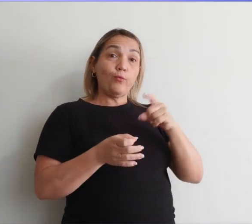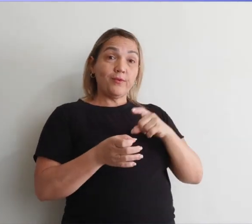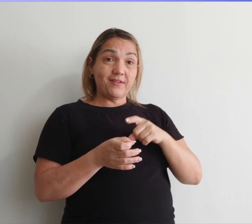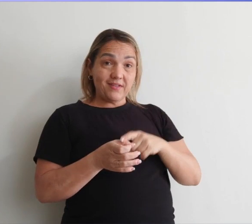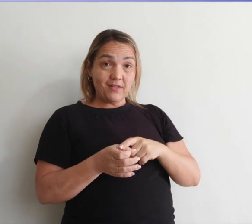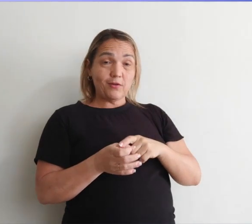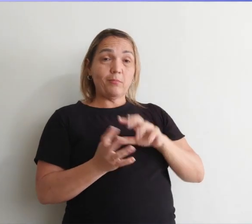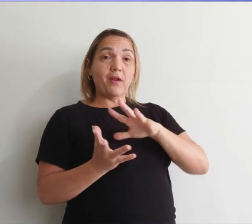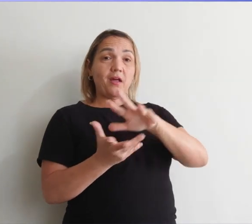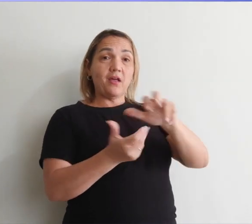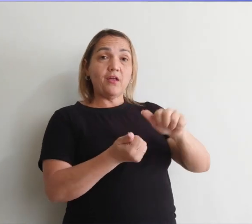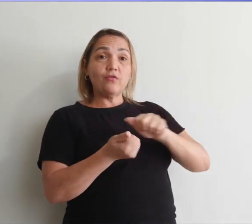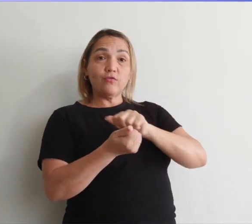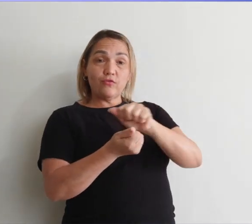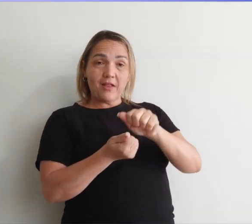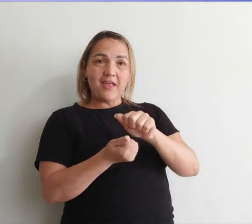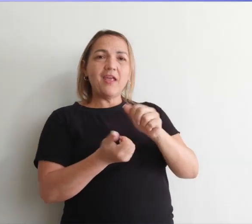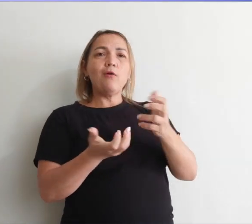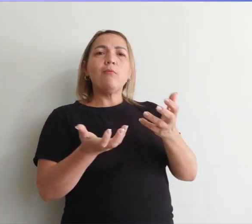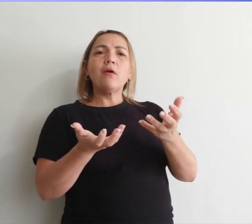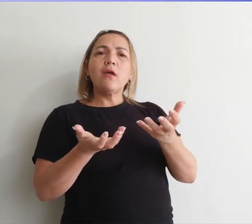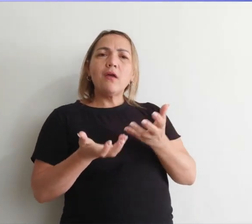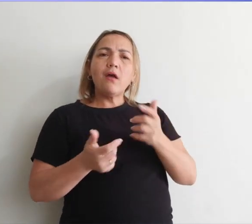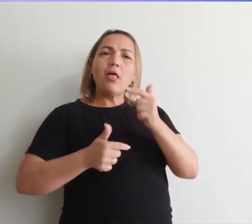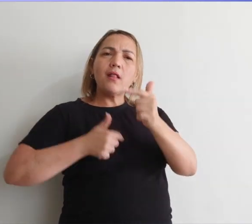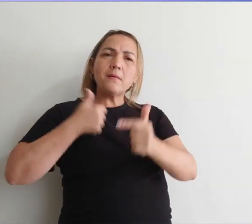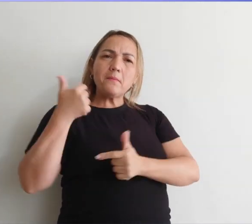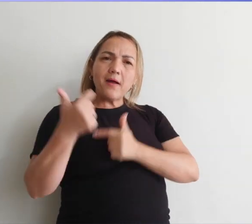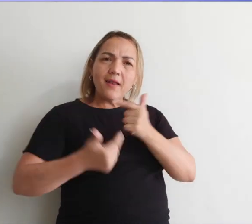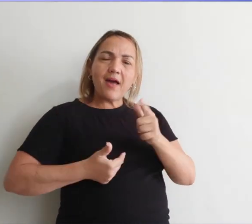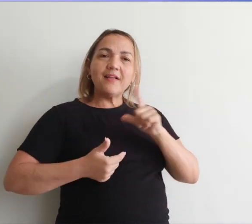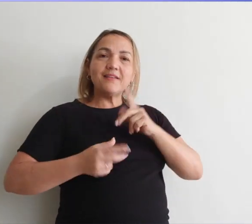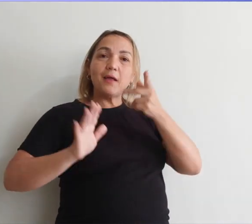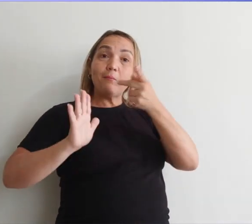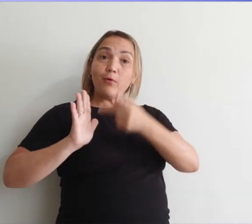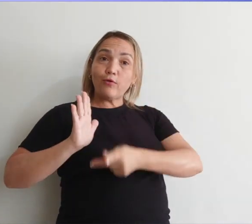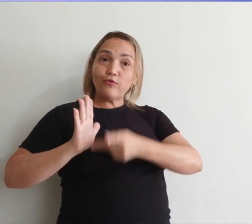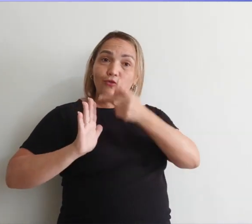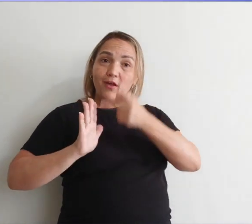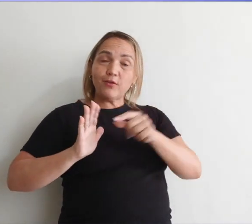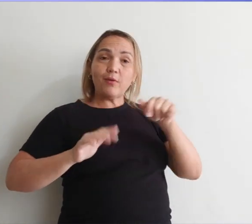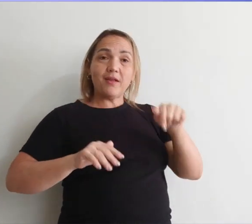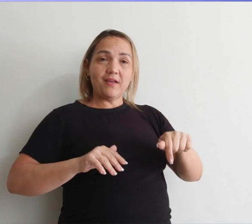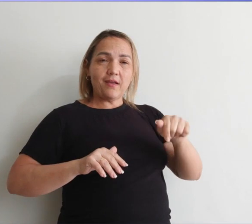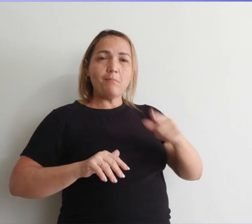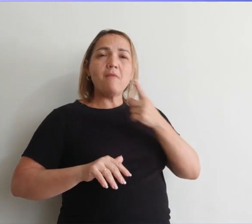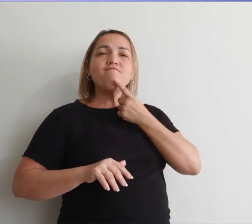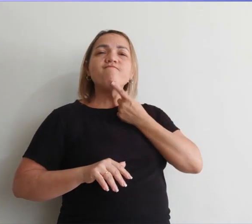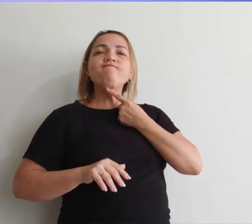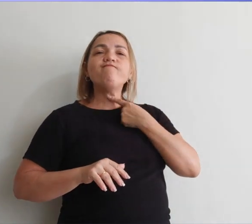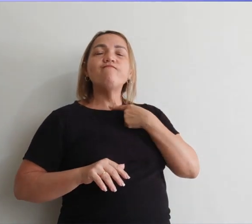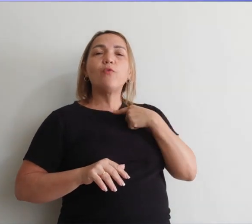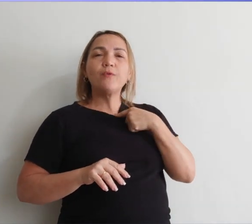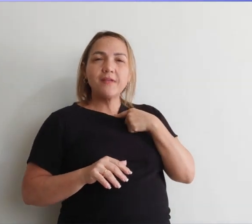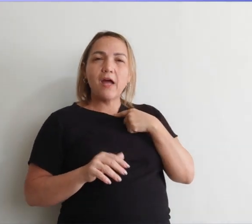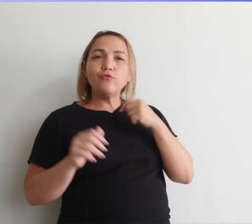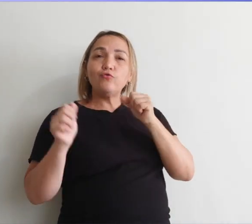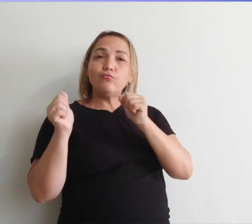Voltando para a questão da sustentabilidade. Eu queria muito trabalhar, eu sei que tem projetos aqui, mas eu quero também, eu tenho uma vontade,